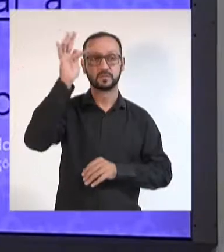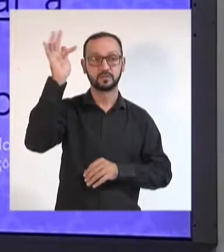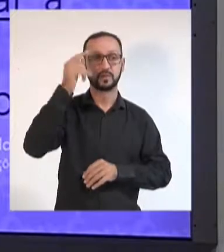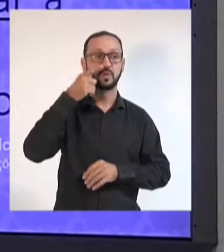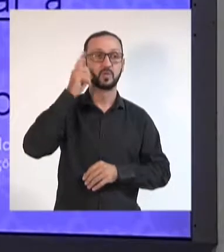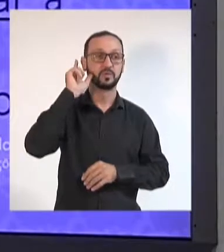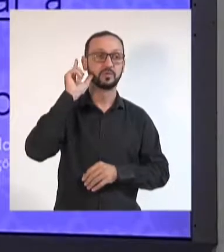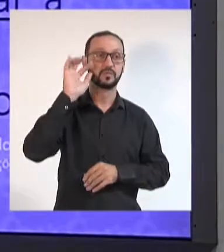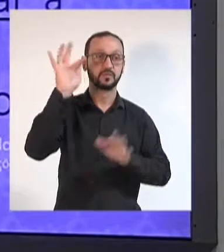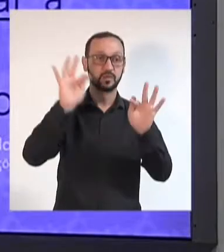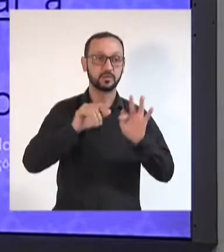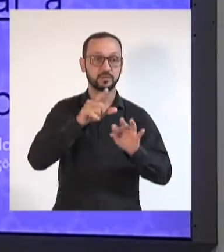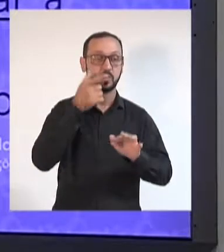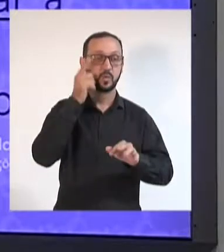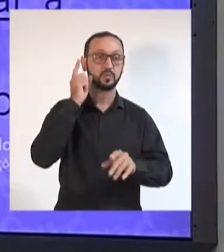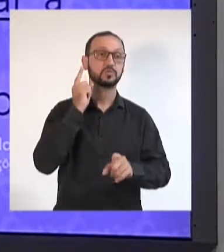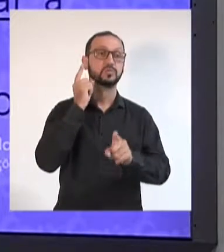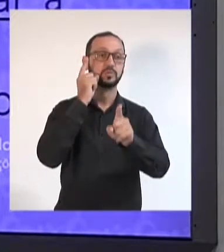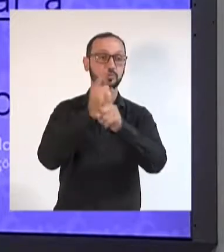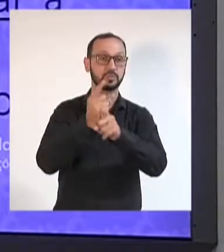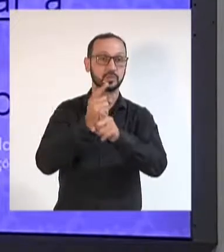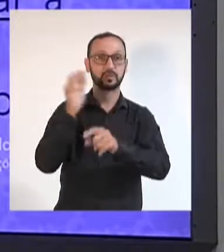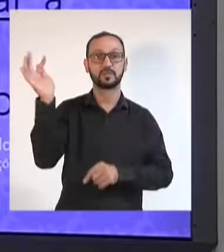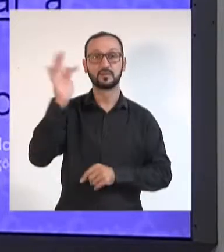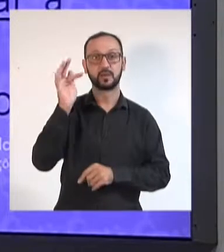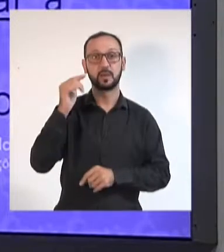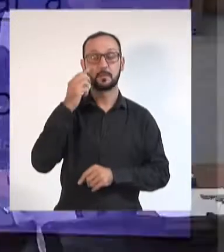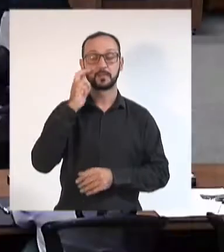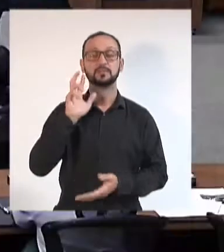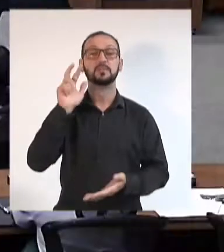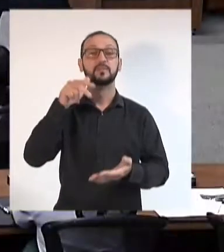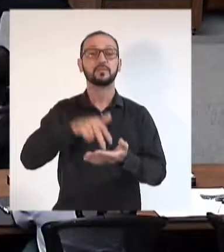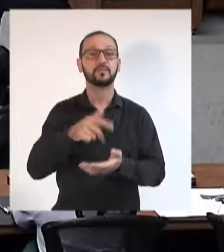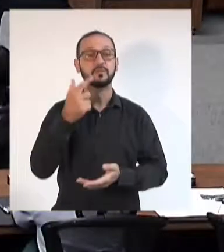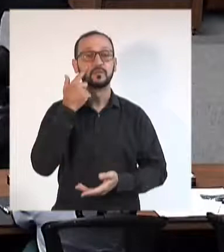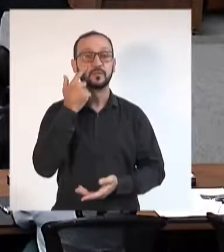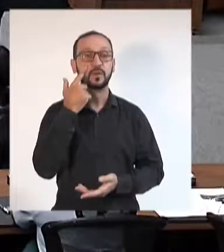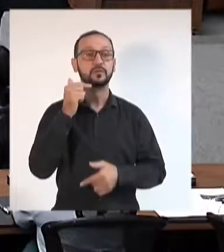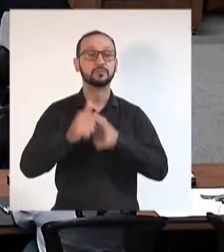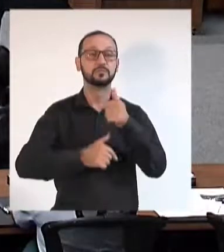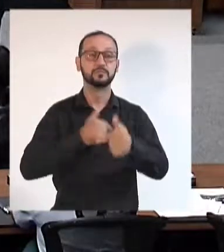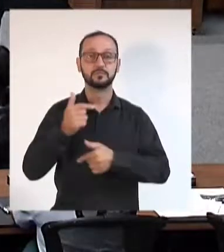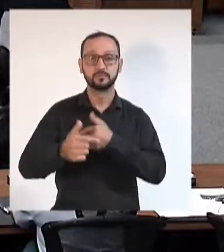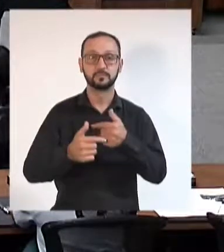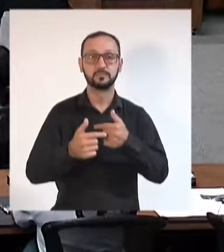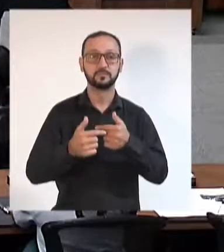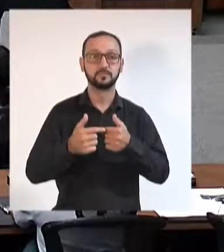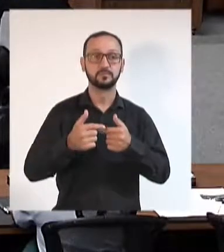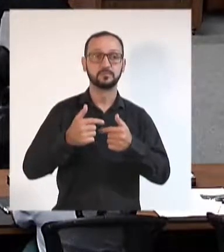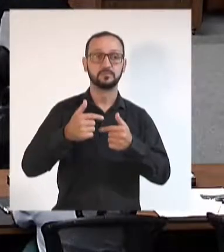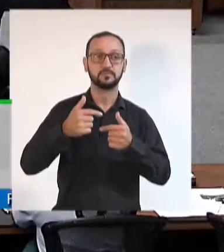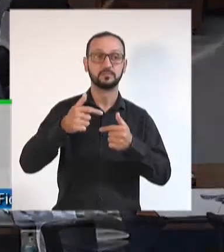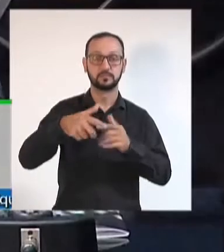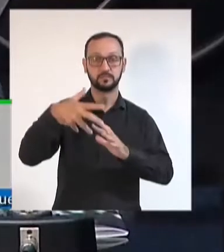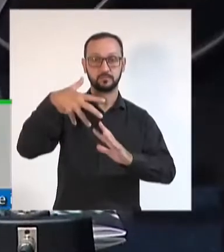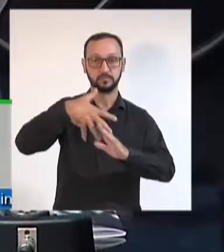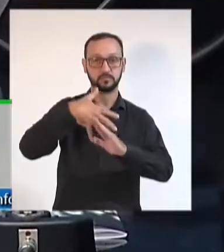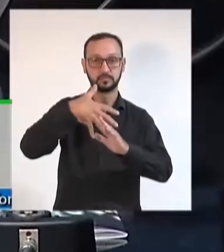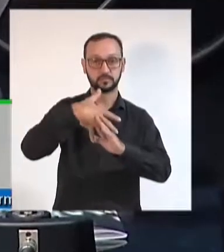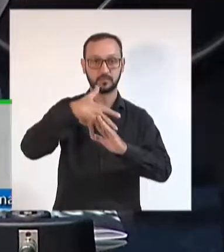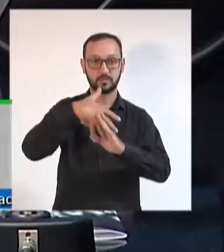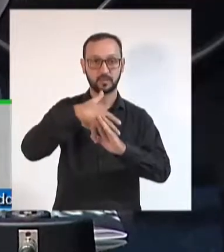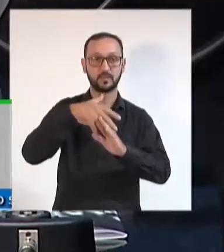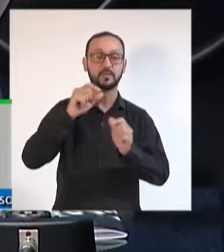ontem, primeiro de te conhecer, de te encontrar lá, mas de estar lá e ver o resultado do trabalho que a Federal aqui do Mato Grosso do Sul